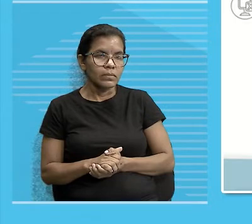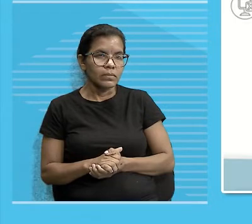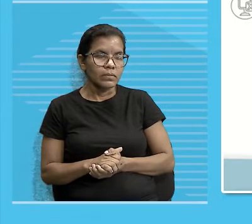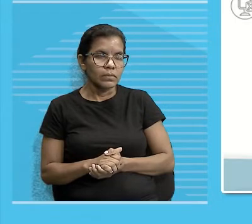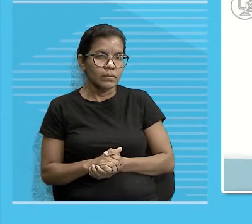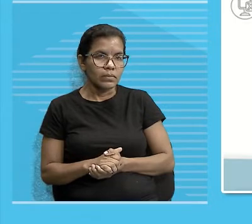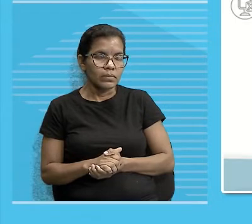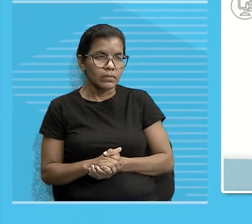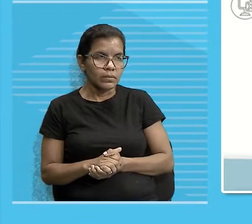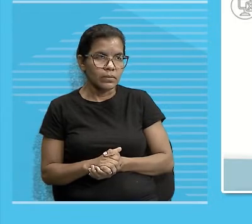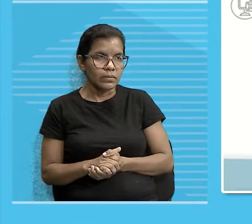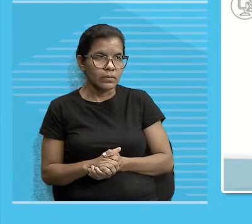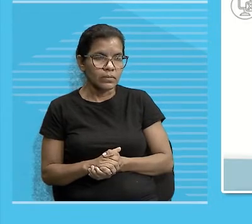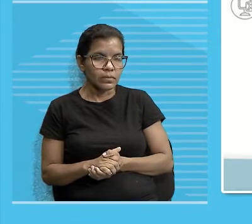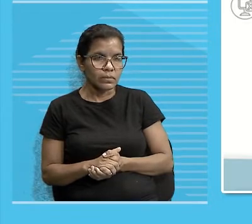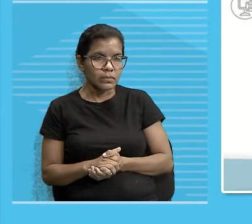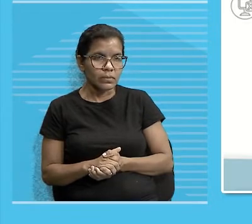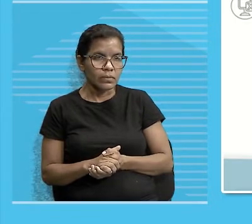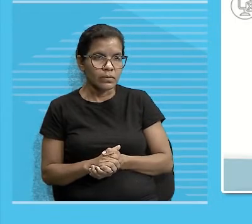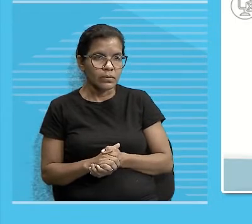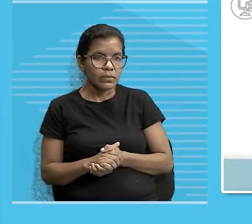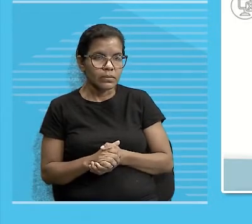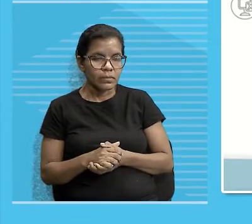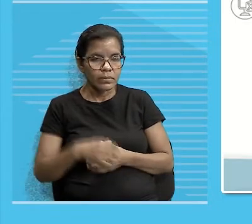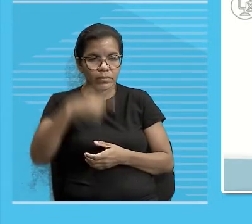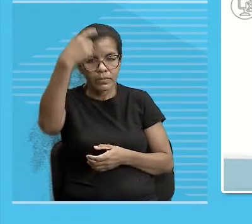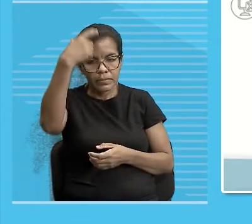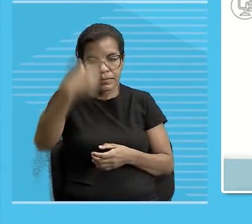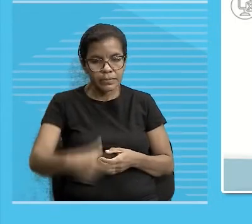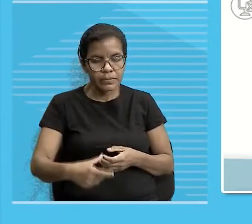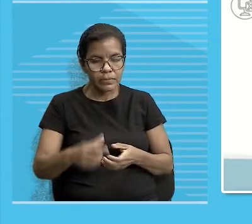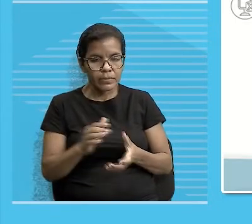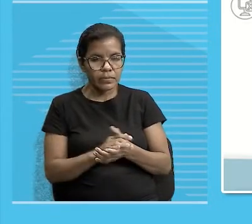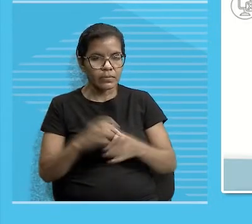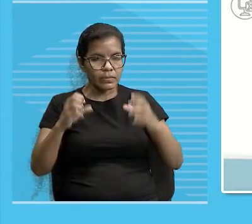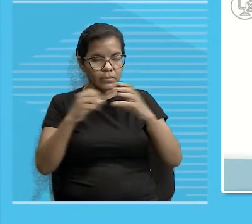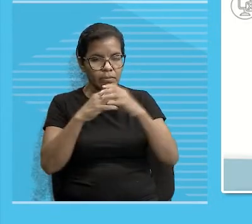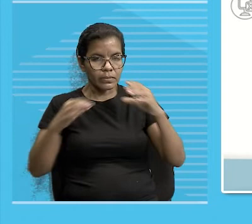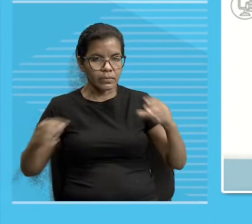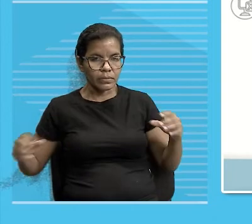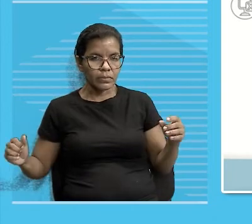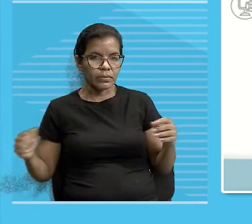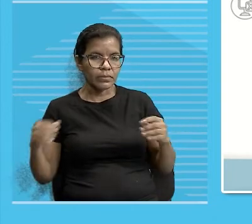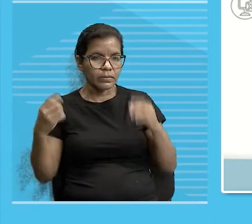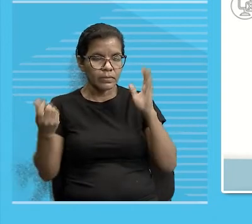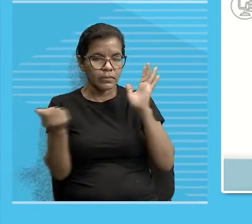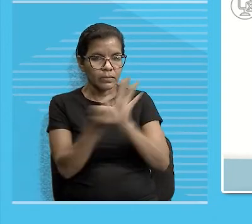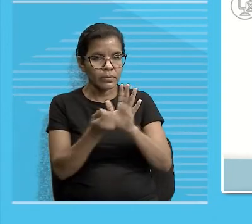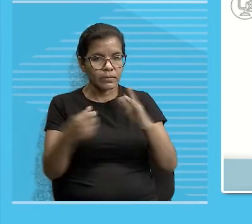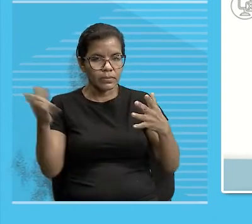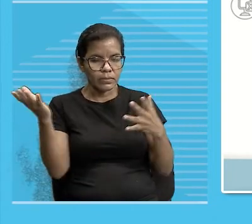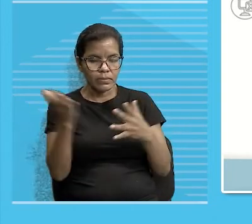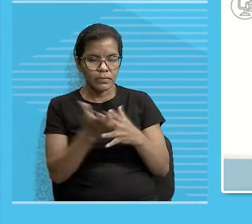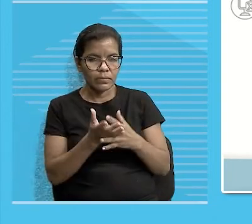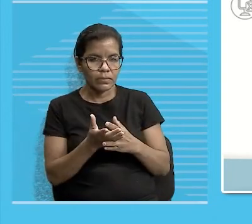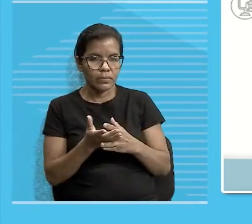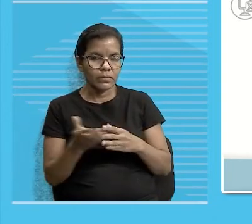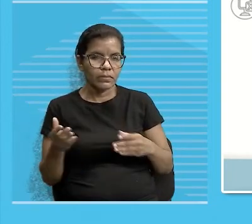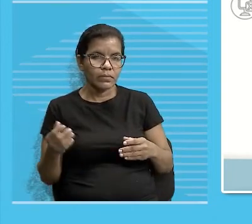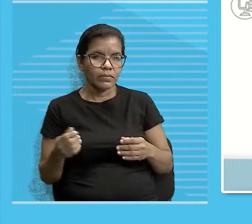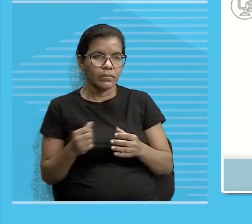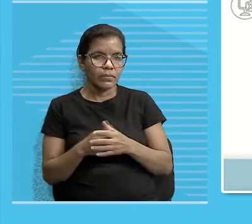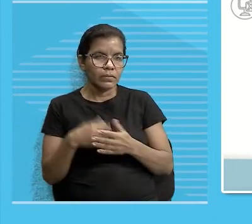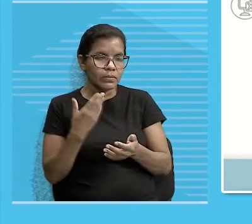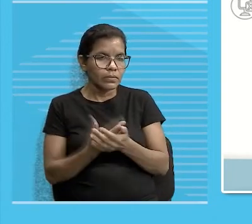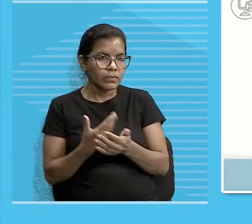Vou colocar o objeto aqui no personagem, né? Característica marcante do barroco. Essa